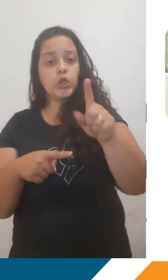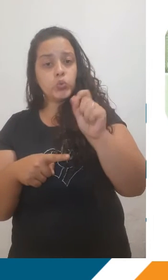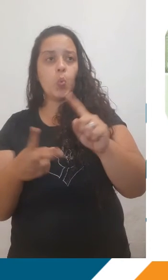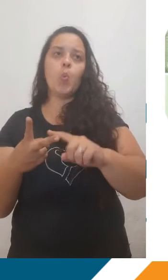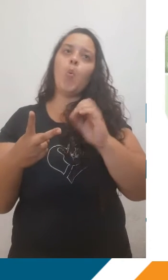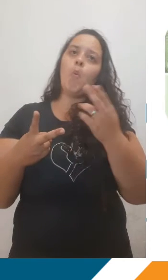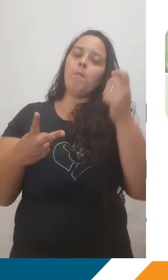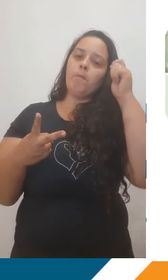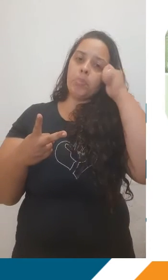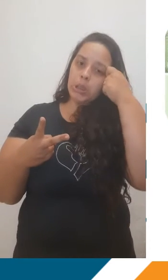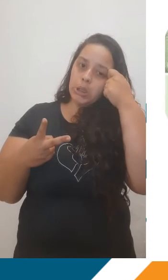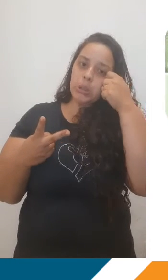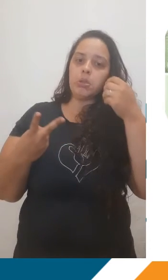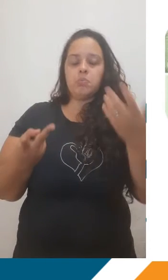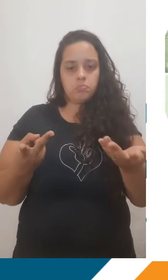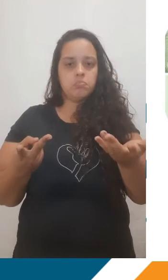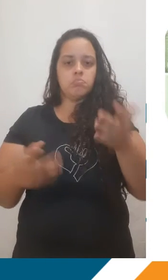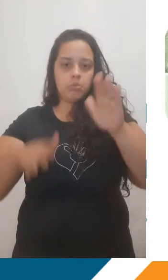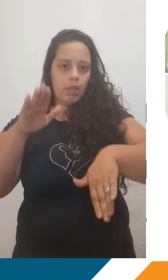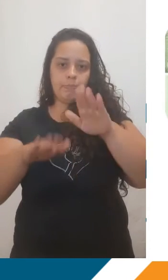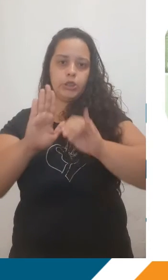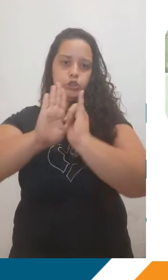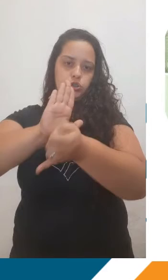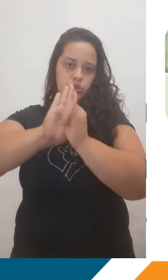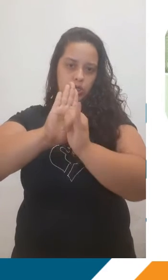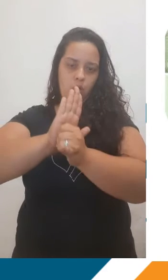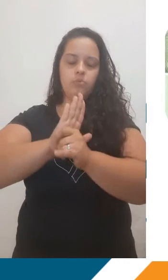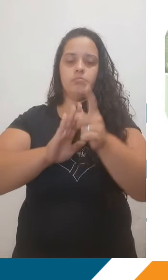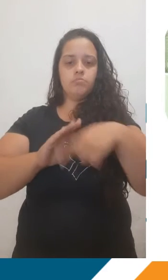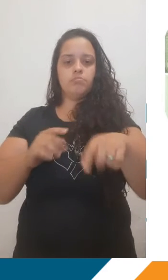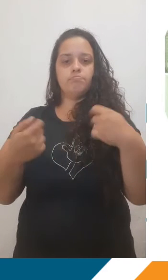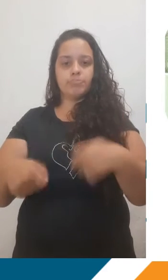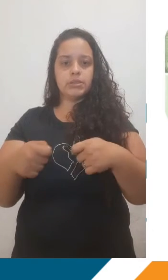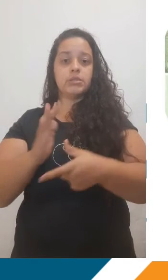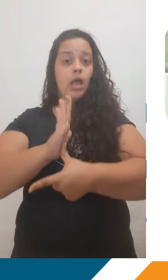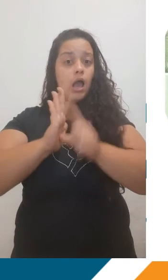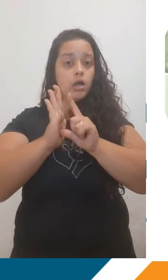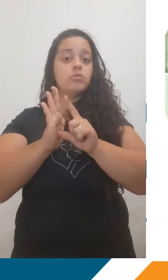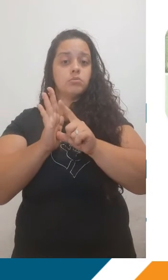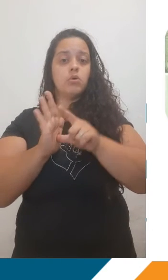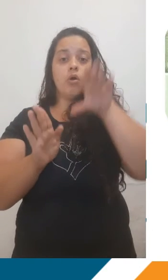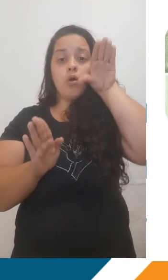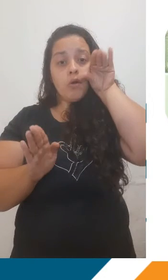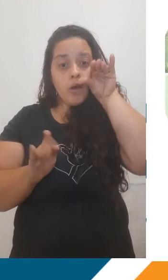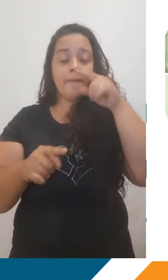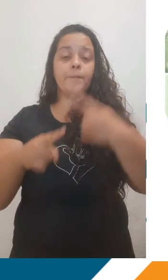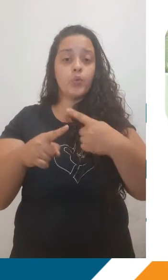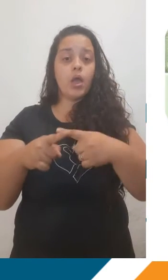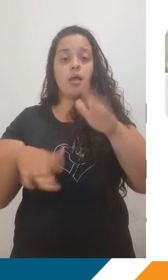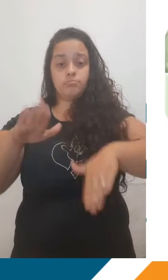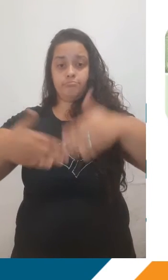caneta em específico, azul, né, ou preta. Você precisa saber disso com antecedência, porque algumas